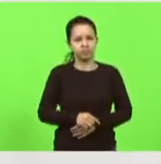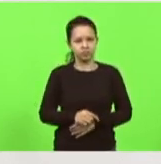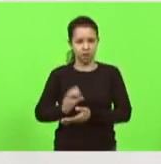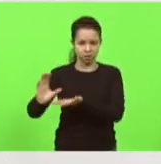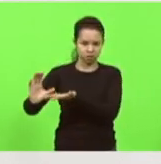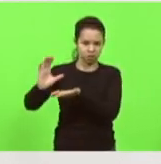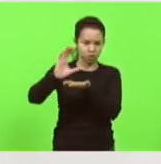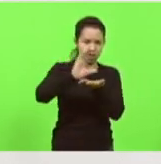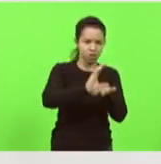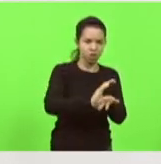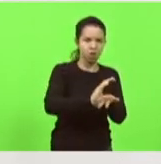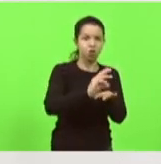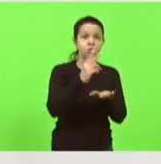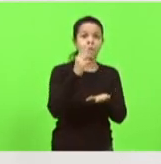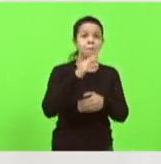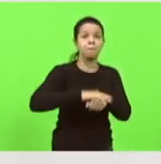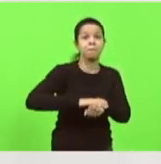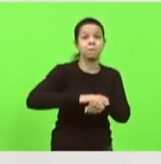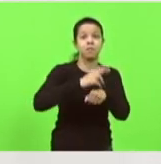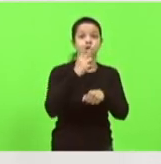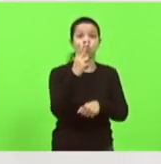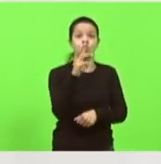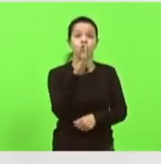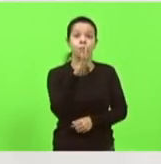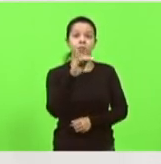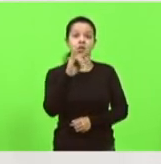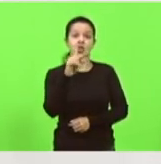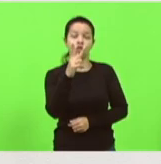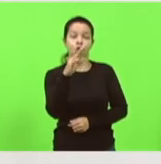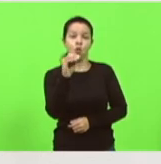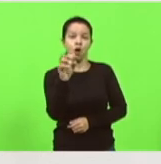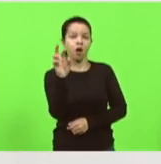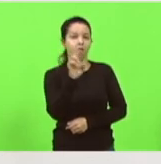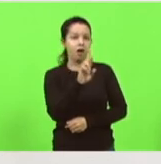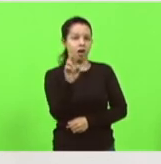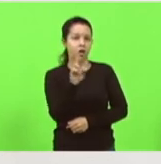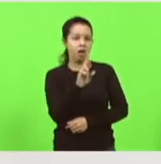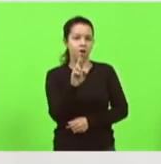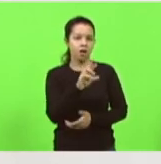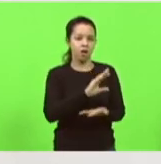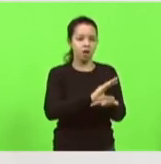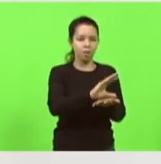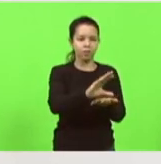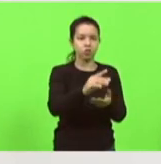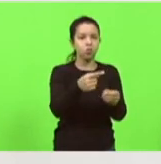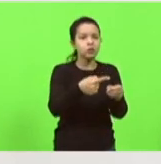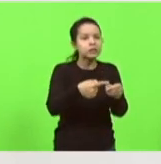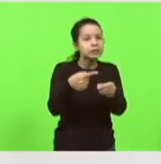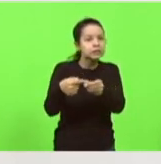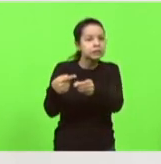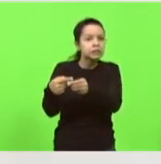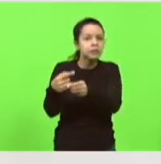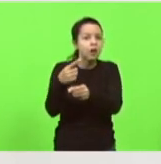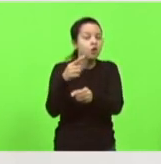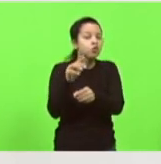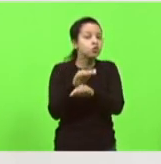mais de 2 bilhões de reais, e repassou para os municípios apenas 10 milhões?